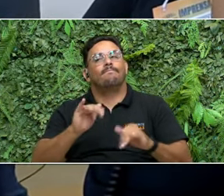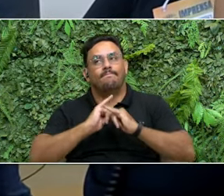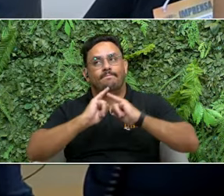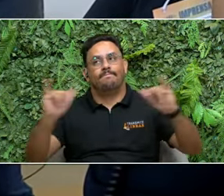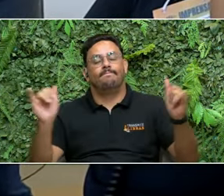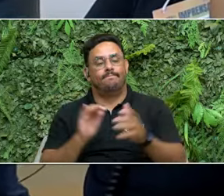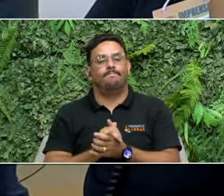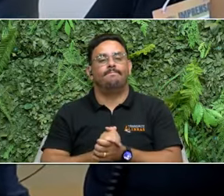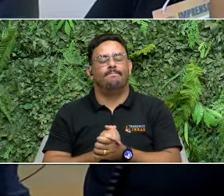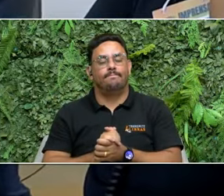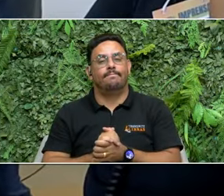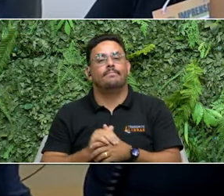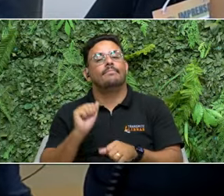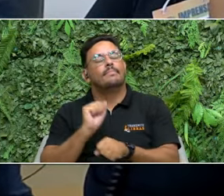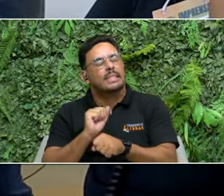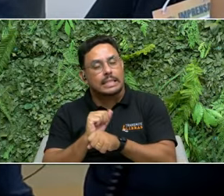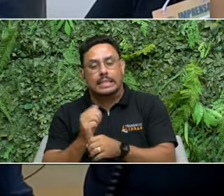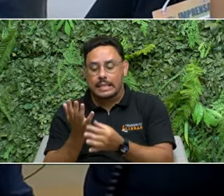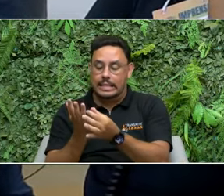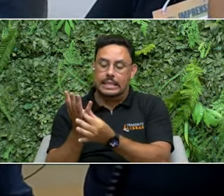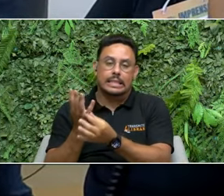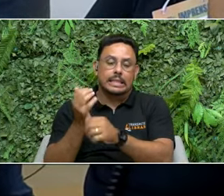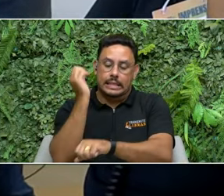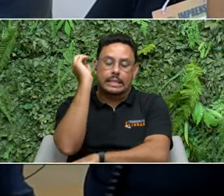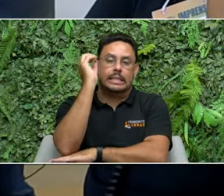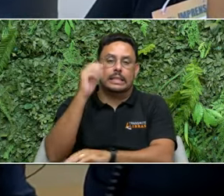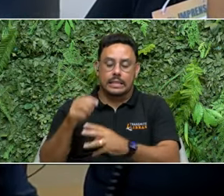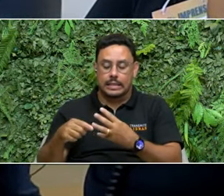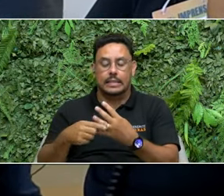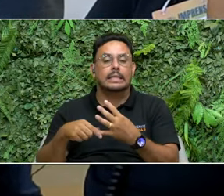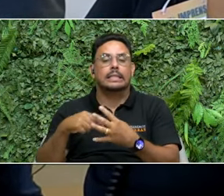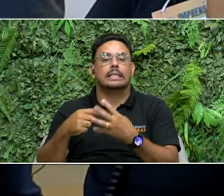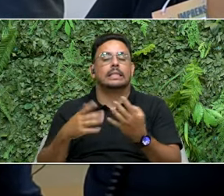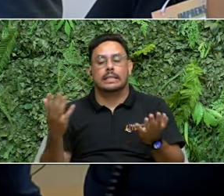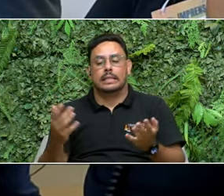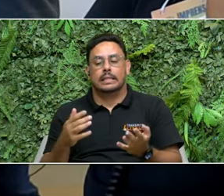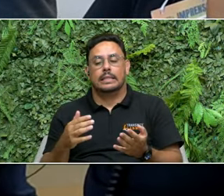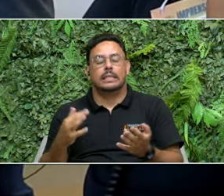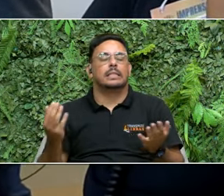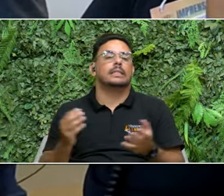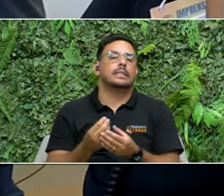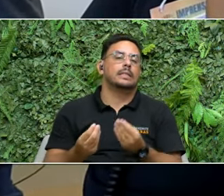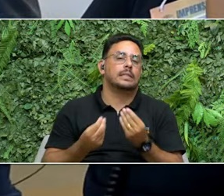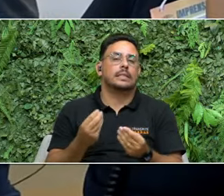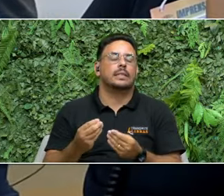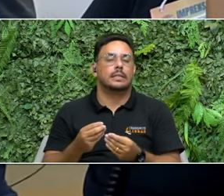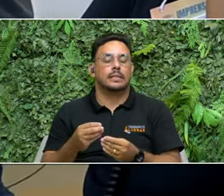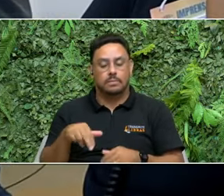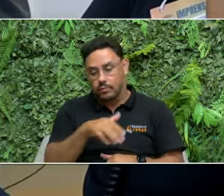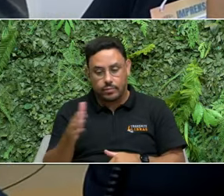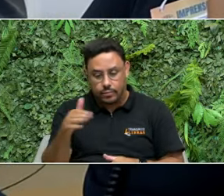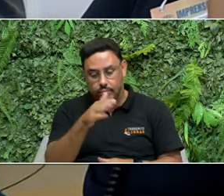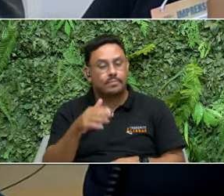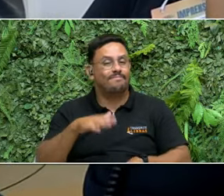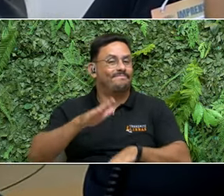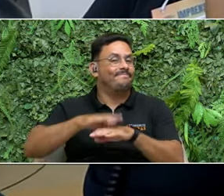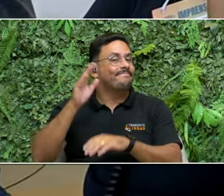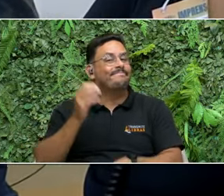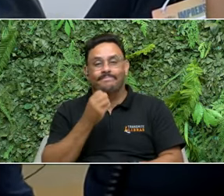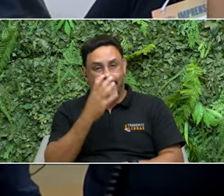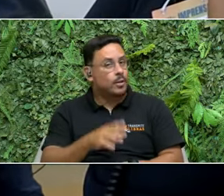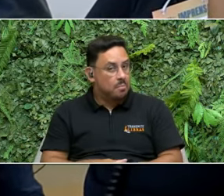Bob bota um pauzinho de picolé lá velho enrola com esparadrapo lá pelo amor de Deus o dedo é o menino tá jogando demais cara ô